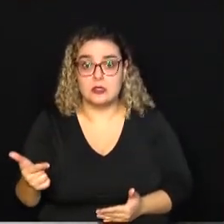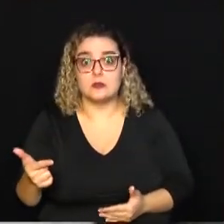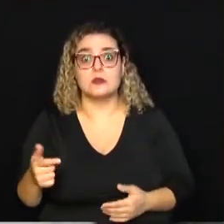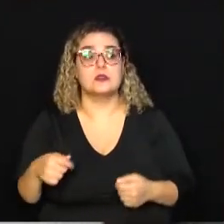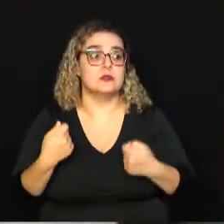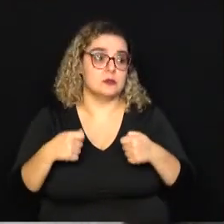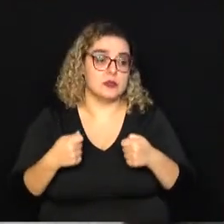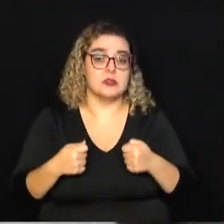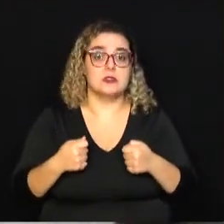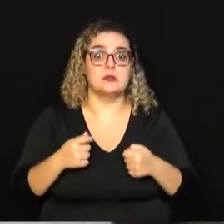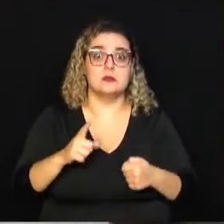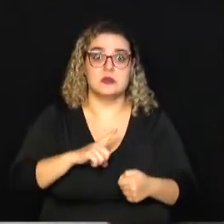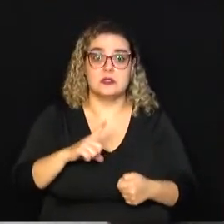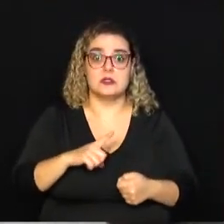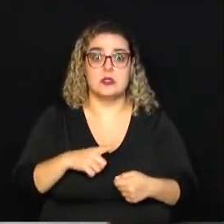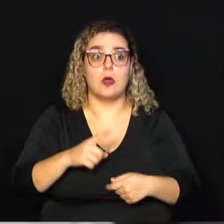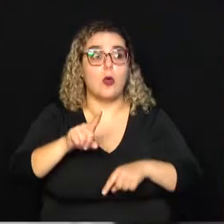enfrentar